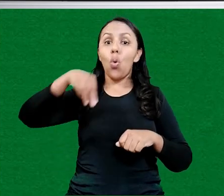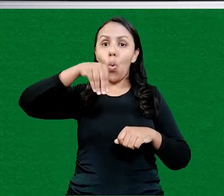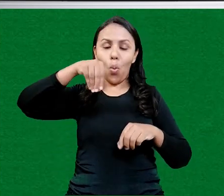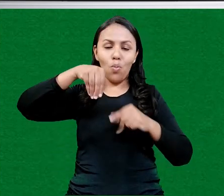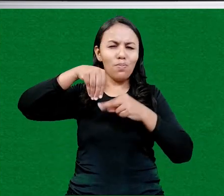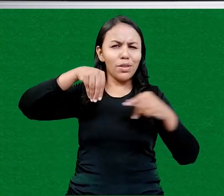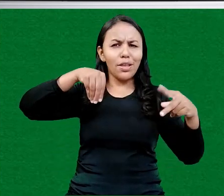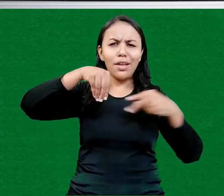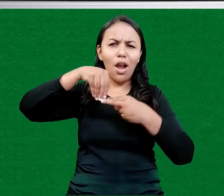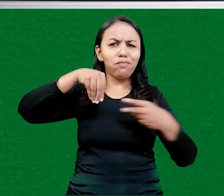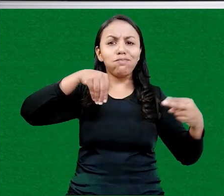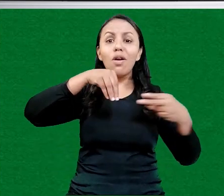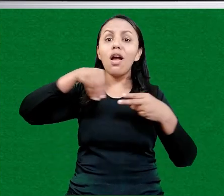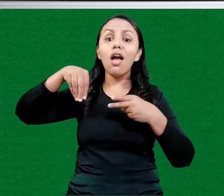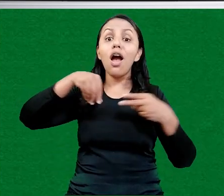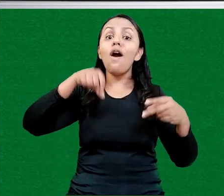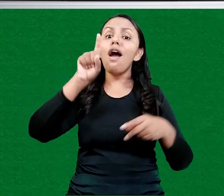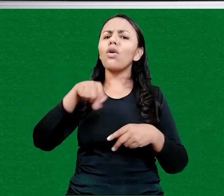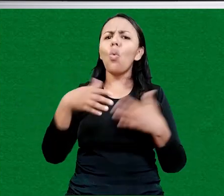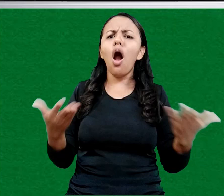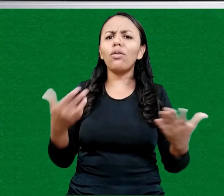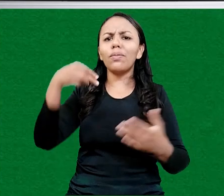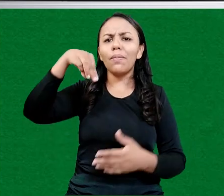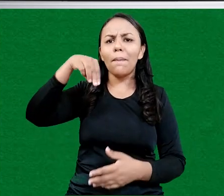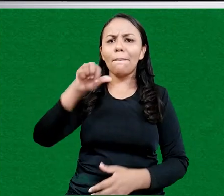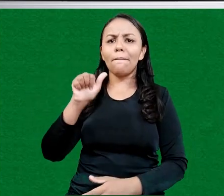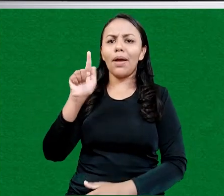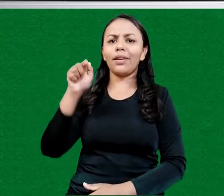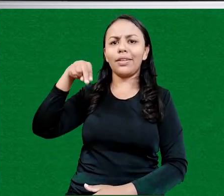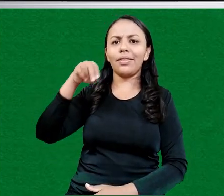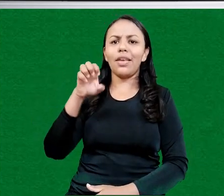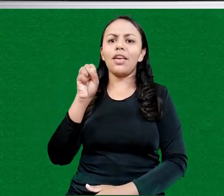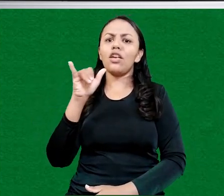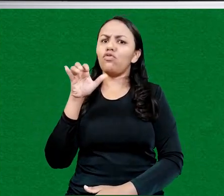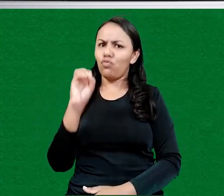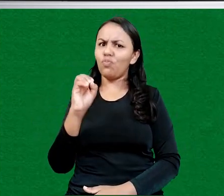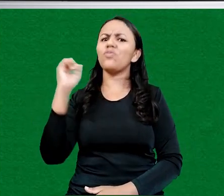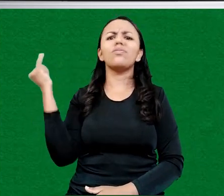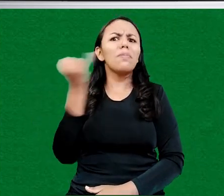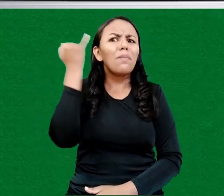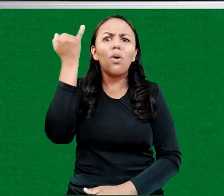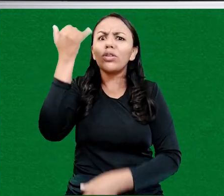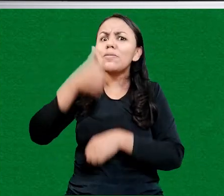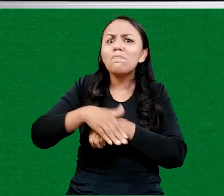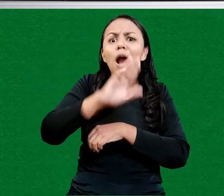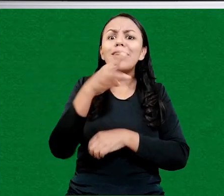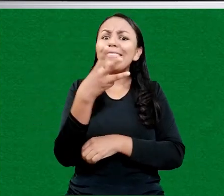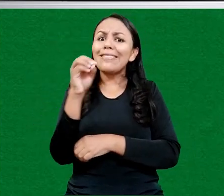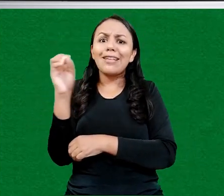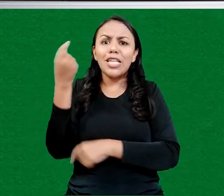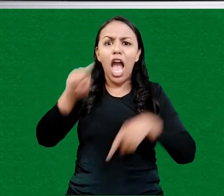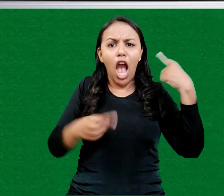mineral, ele é o magnésio. O magnésio, para quem não sabe, é um mineral importante em mais de 300 reações do nosso